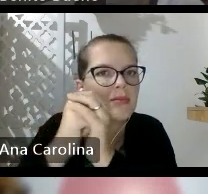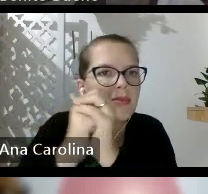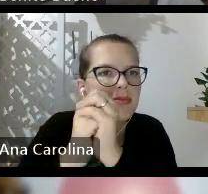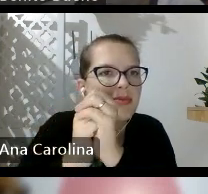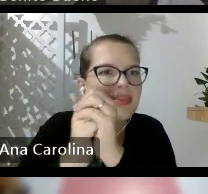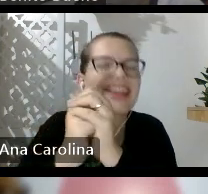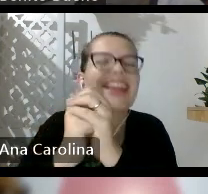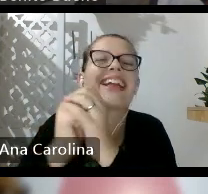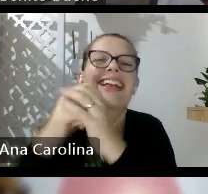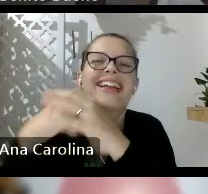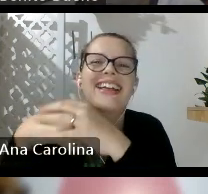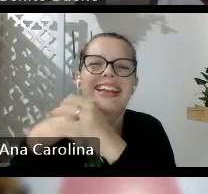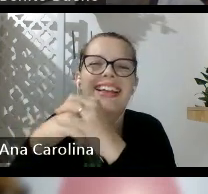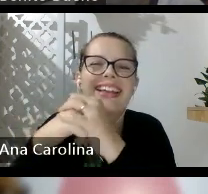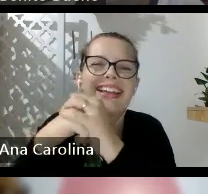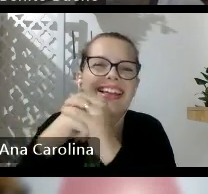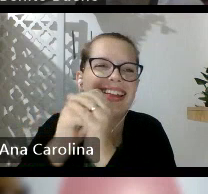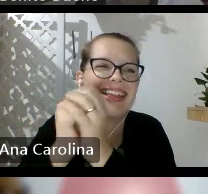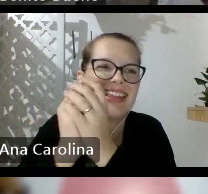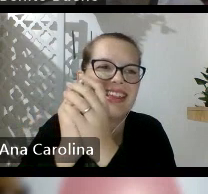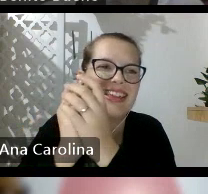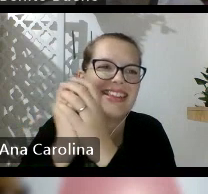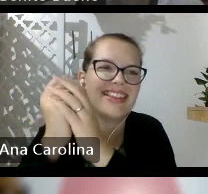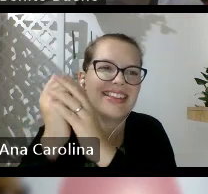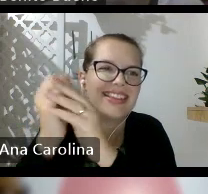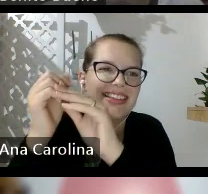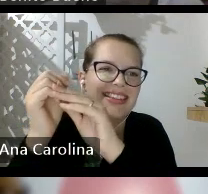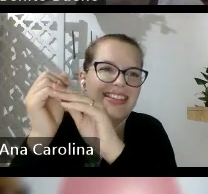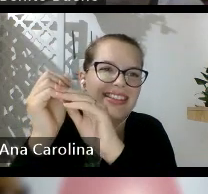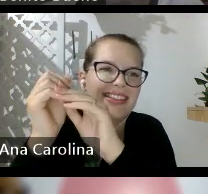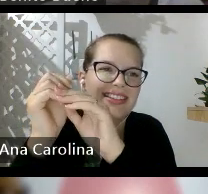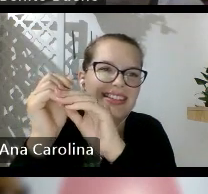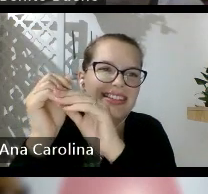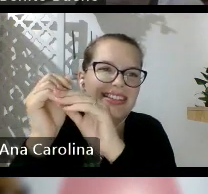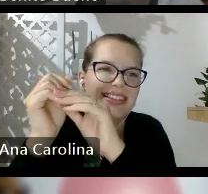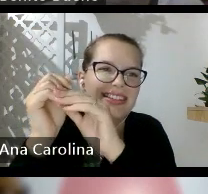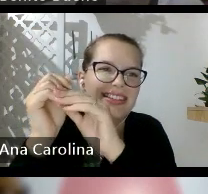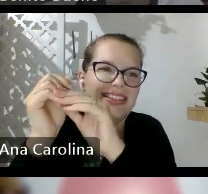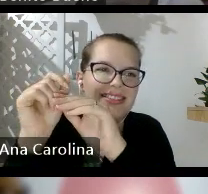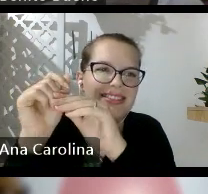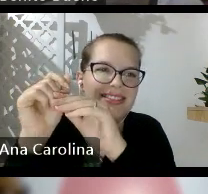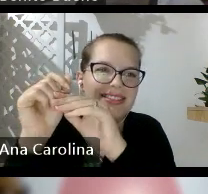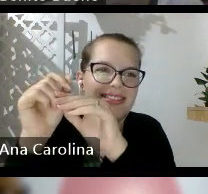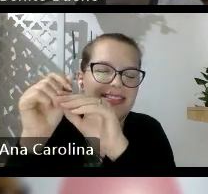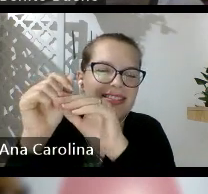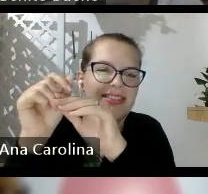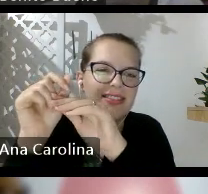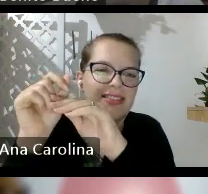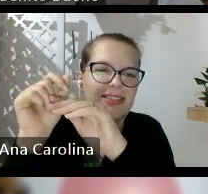mesmo. Desplacamento é a soltura de uma parte de um revestimento, né? Seja ele